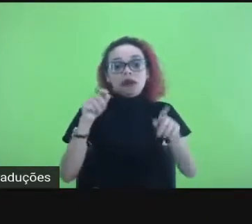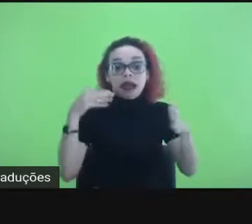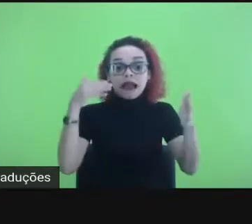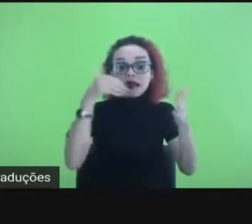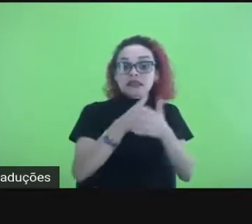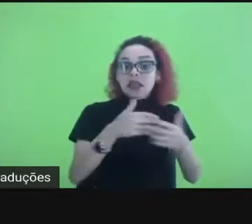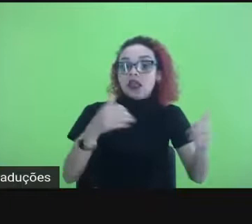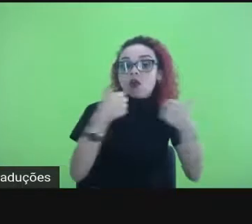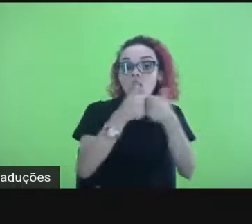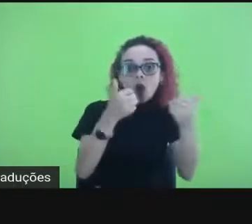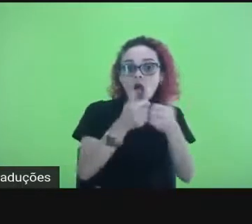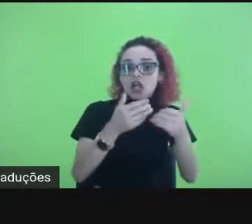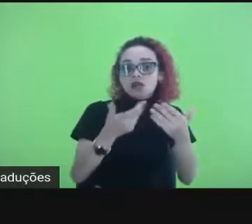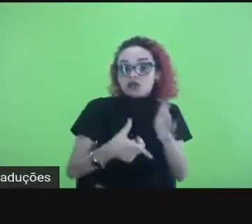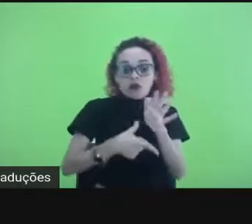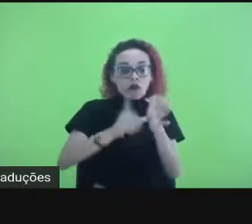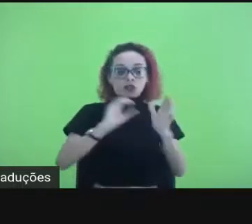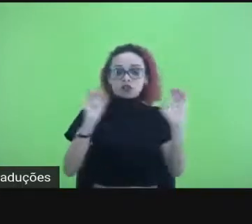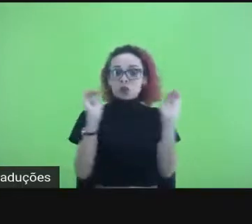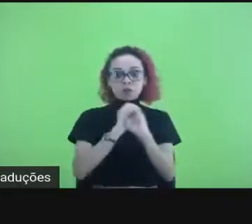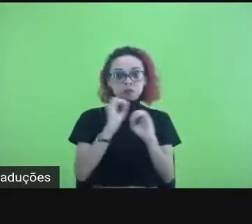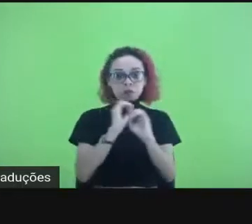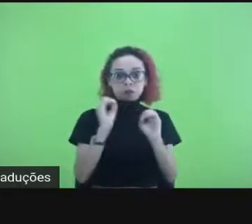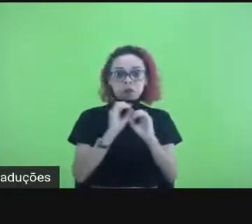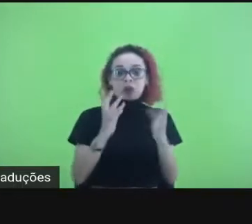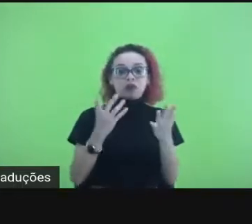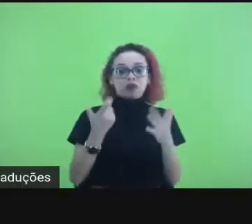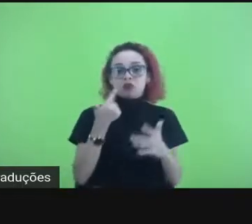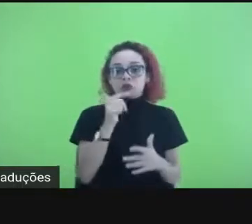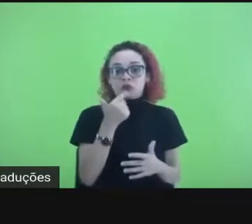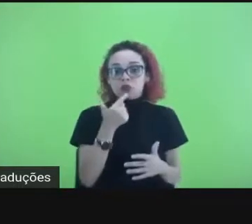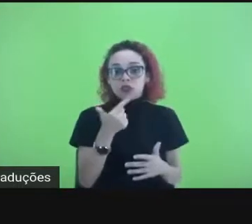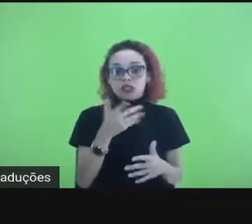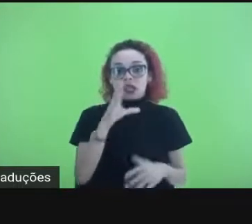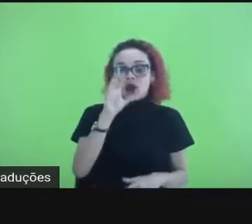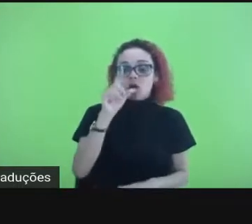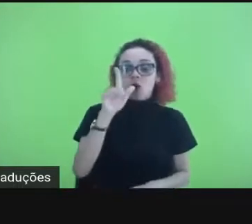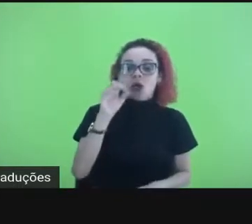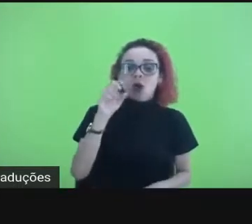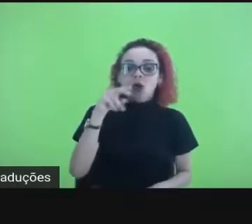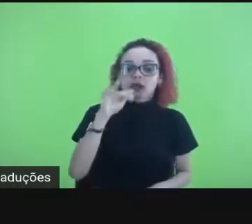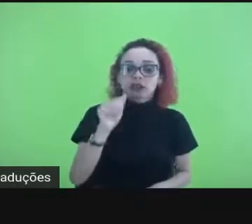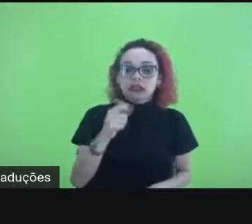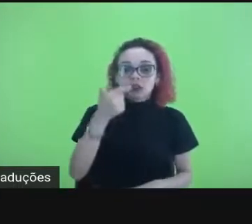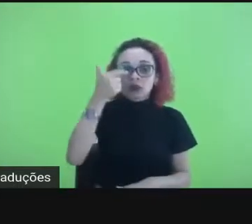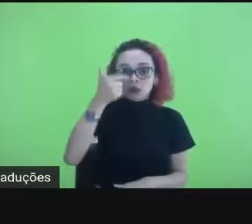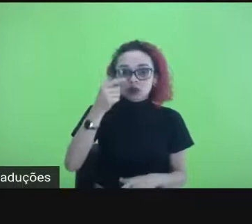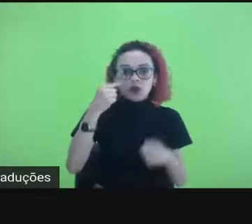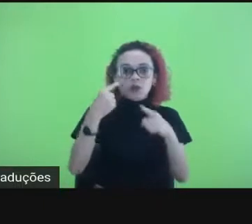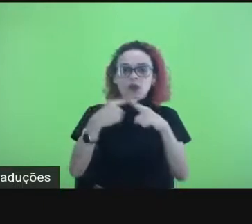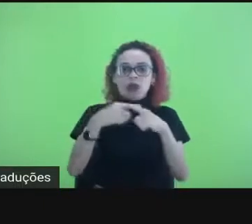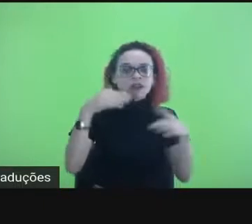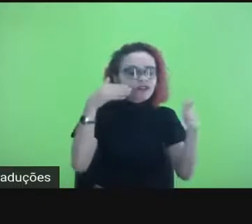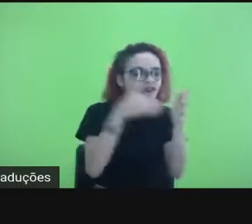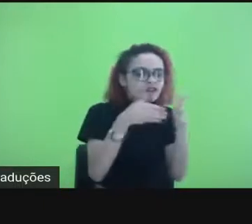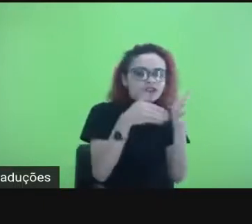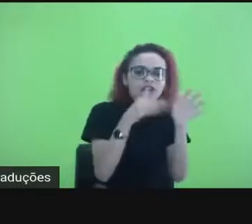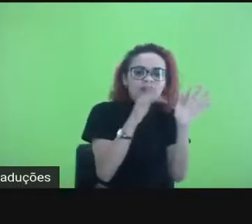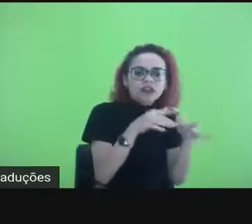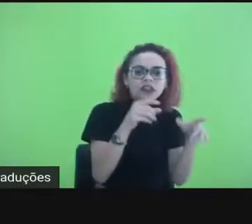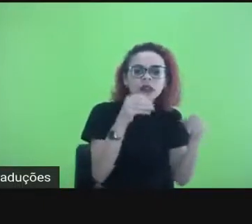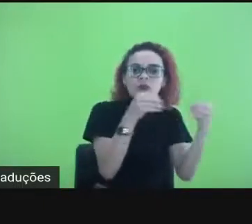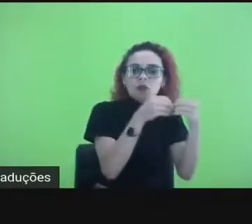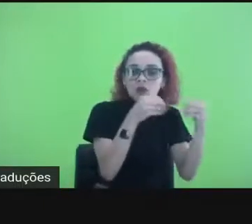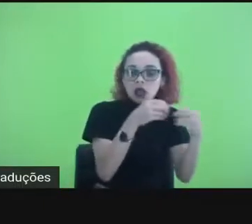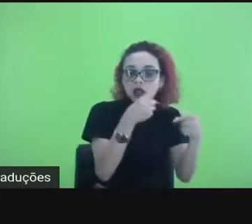não passava nessa parte que era chamada até de Colônia 2, porque era a parte muito final do bairro. Então, demorou um